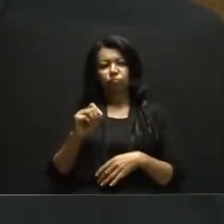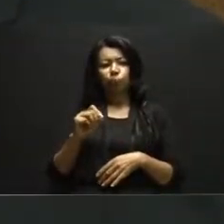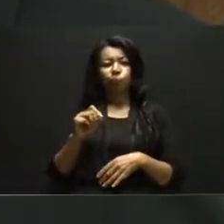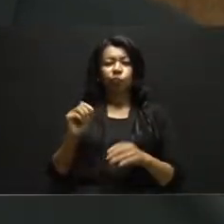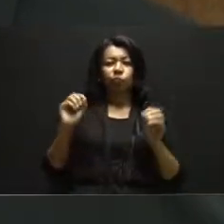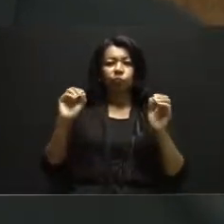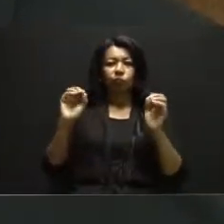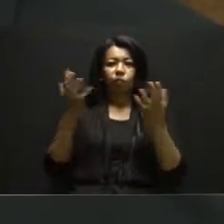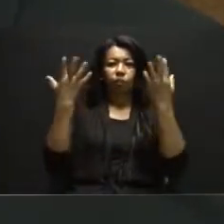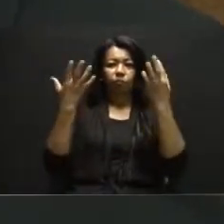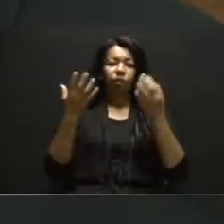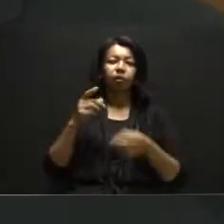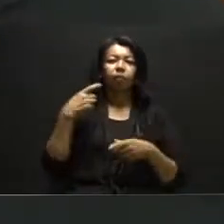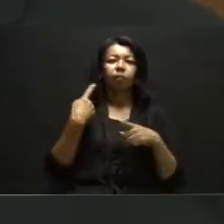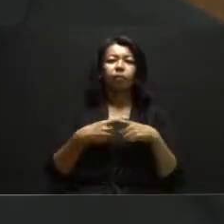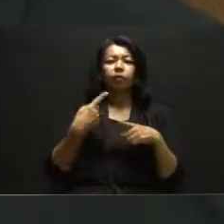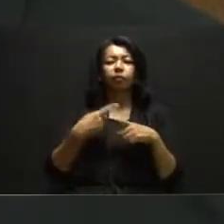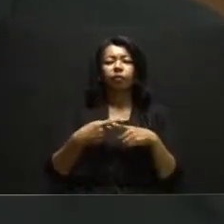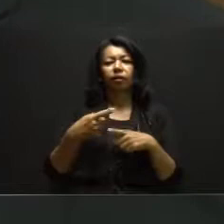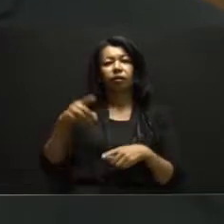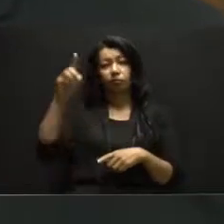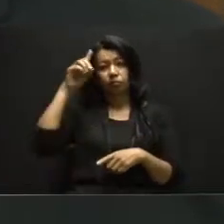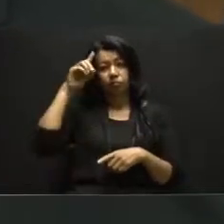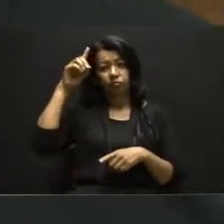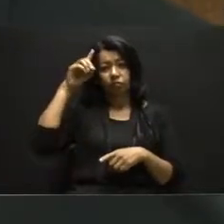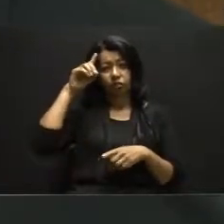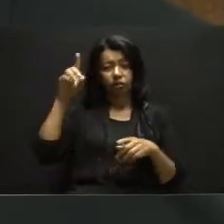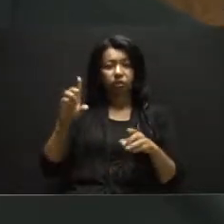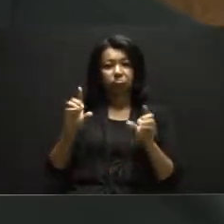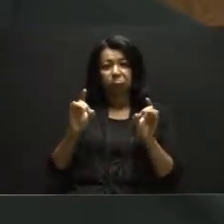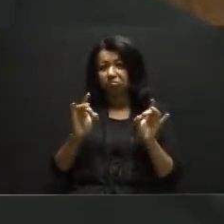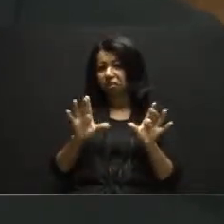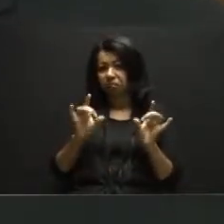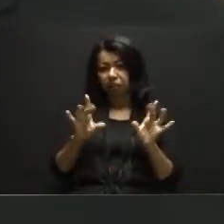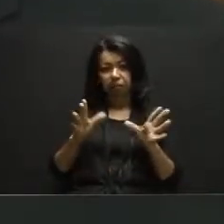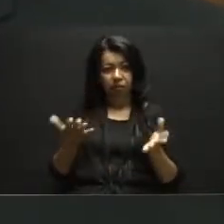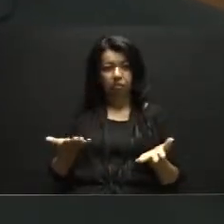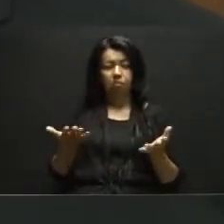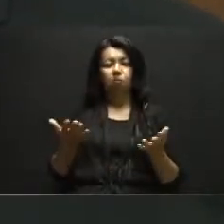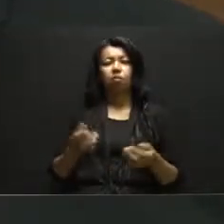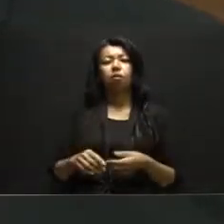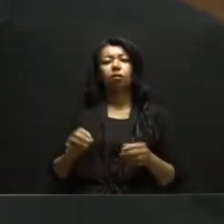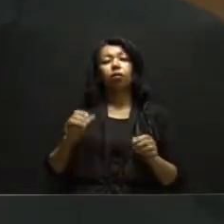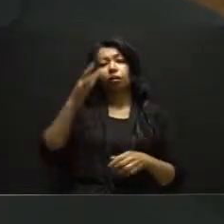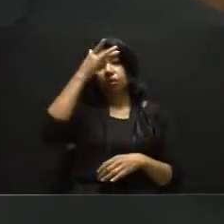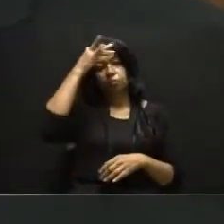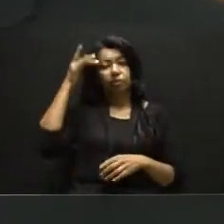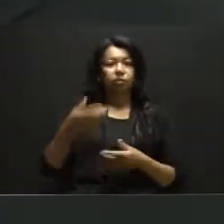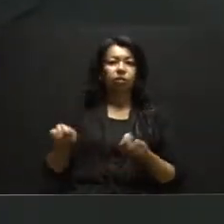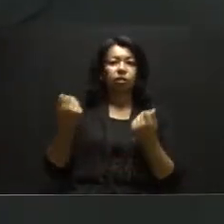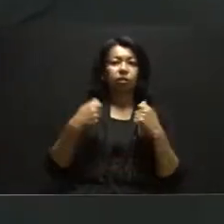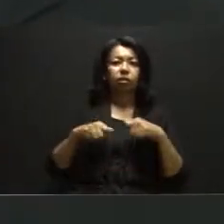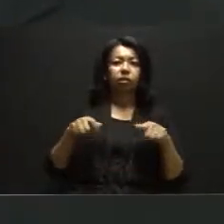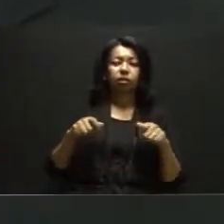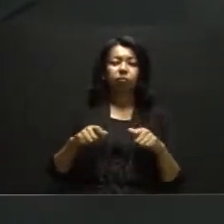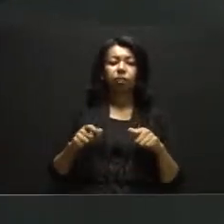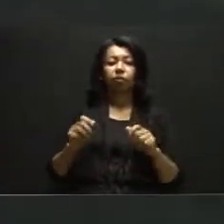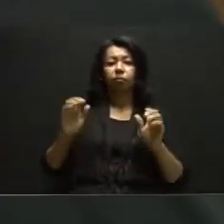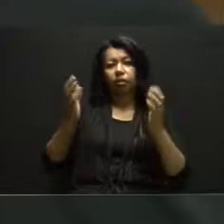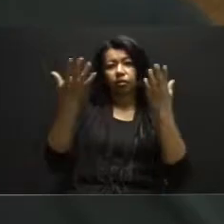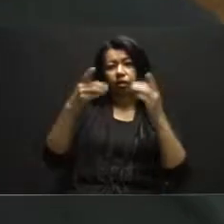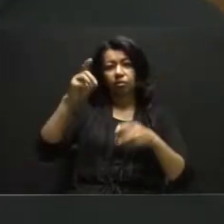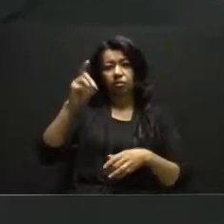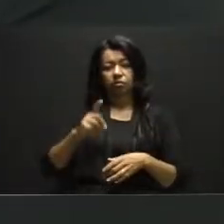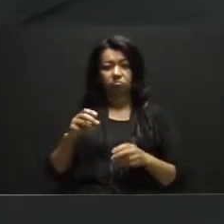comemora porque fica uma data marcante né e os homenageados foram que eu costumo dizer que são